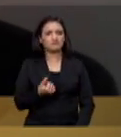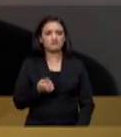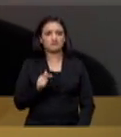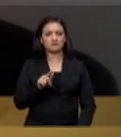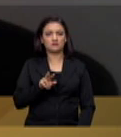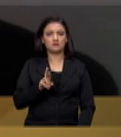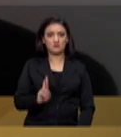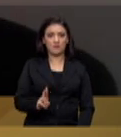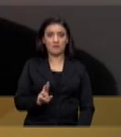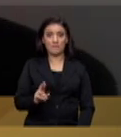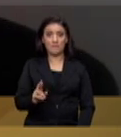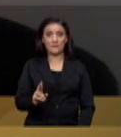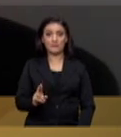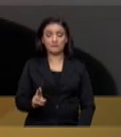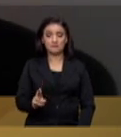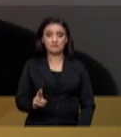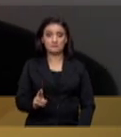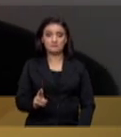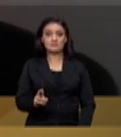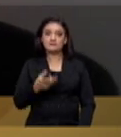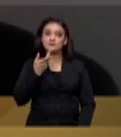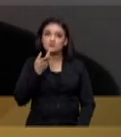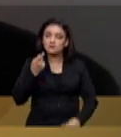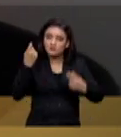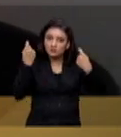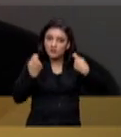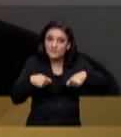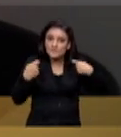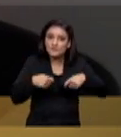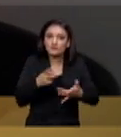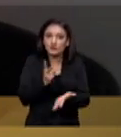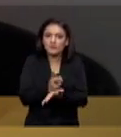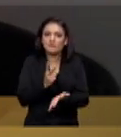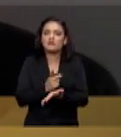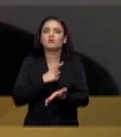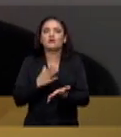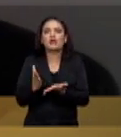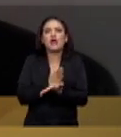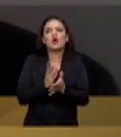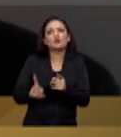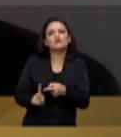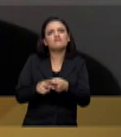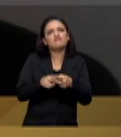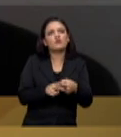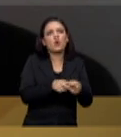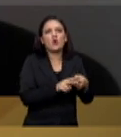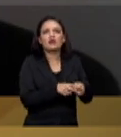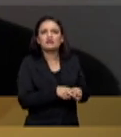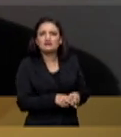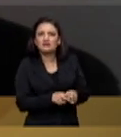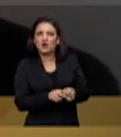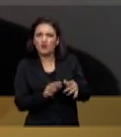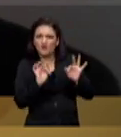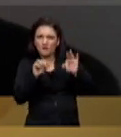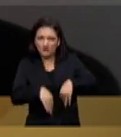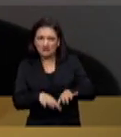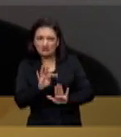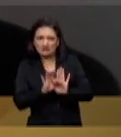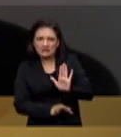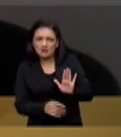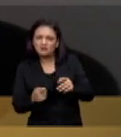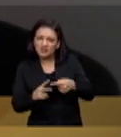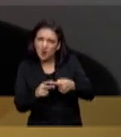agravada, afirmando, no entanto, a necessidade de reparos pontuais na sua parte final no que